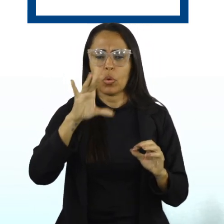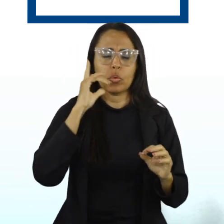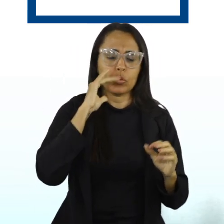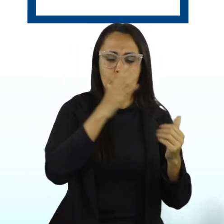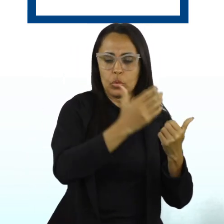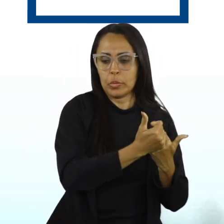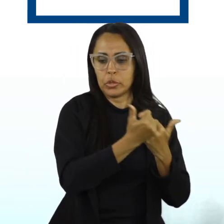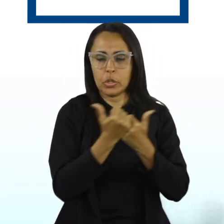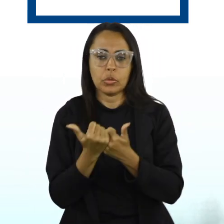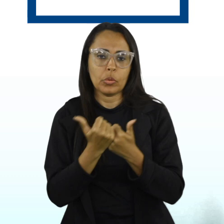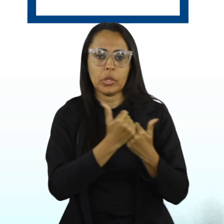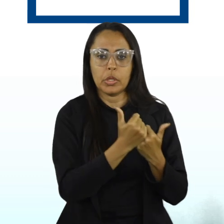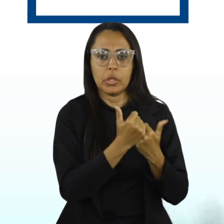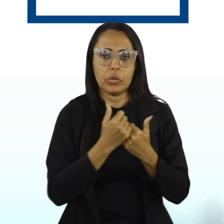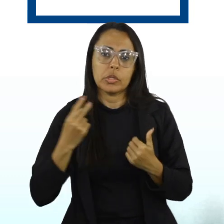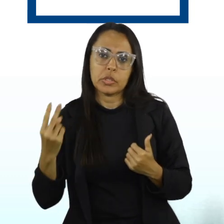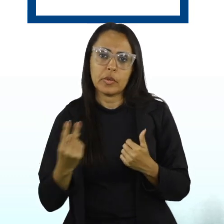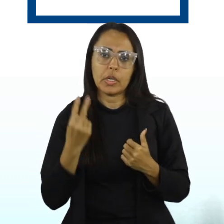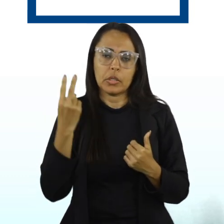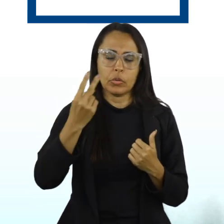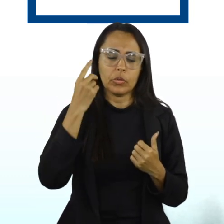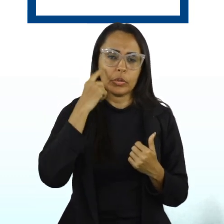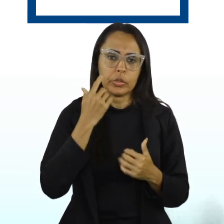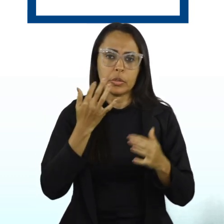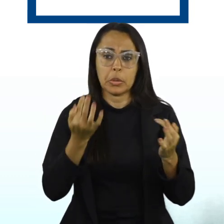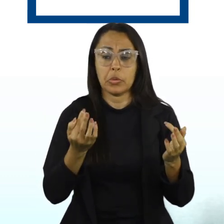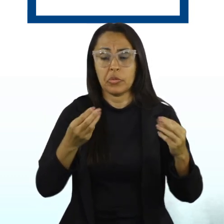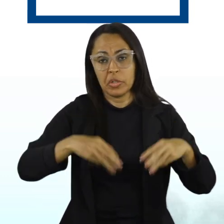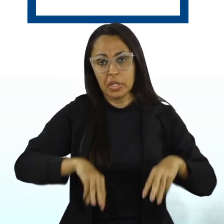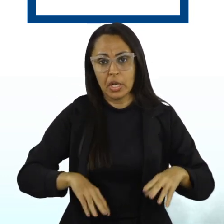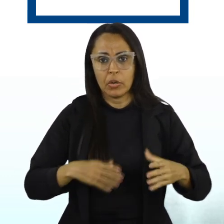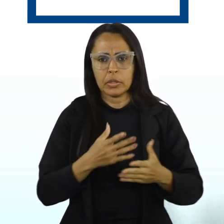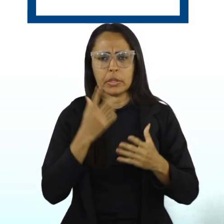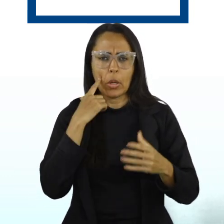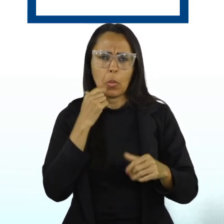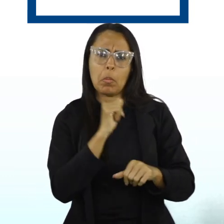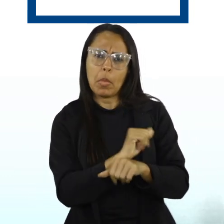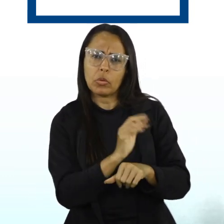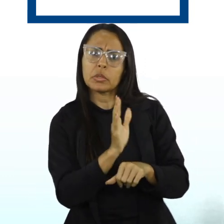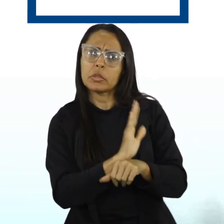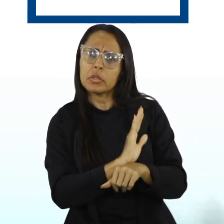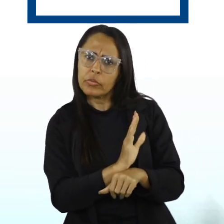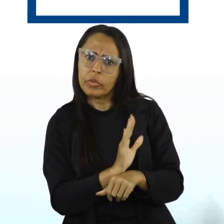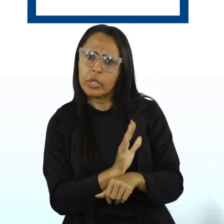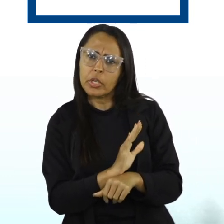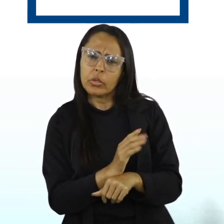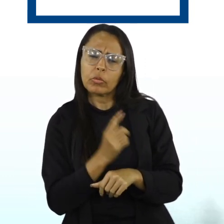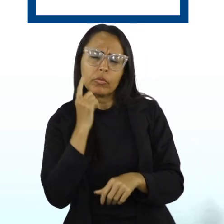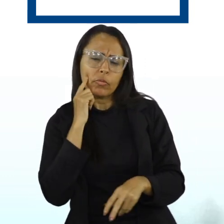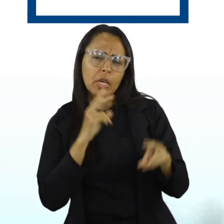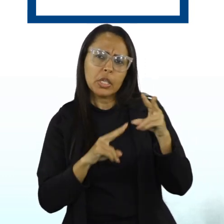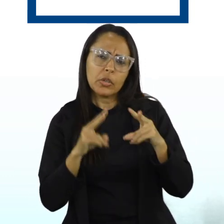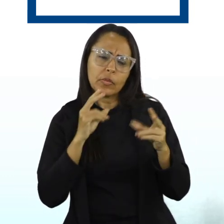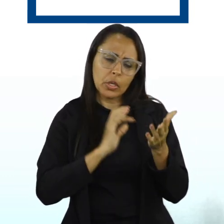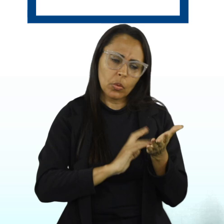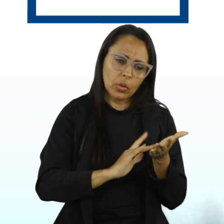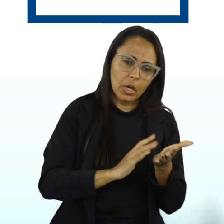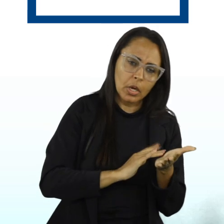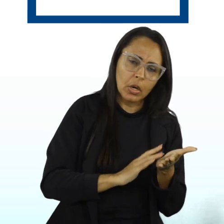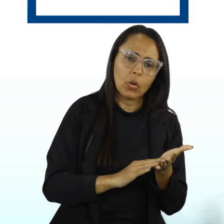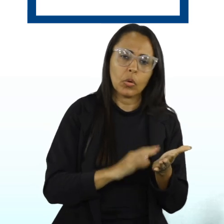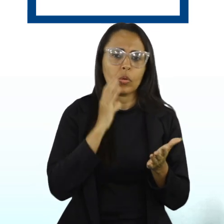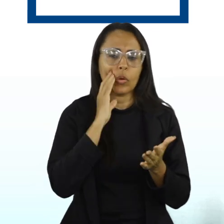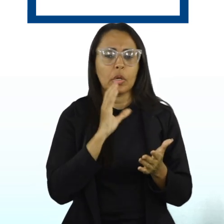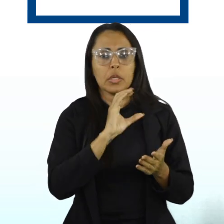valores numéricos, fazendo com que o resultado final, depois com calma, dá um pausa nesse vídeo, verifique esses cálculos, ó, vai lá, coloca a